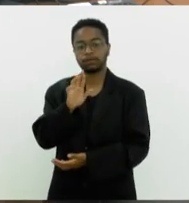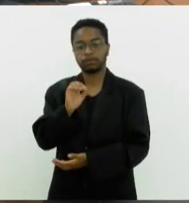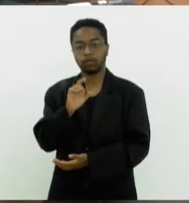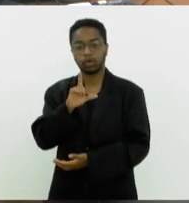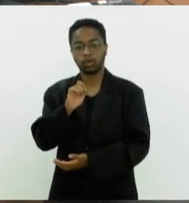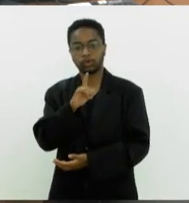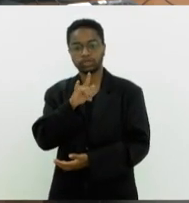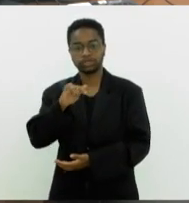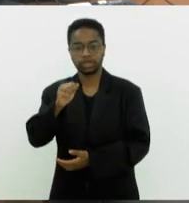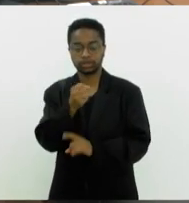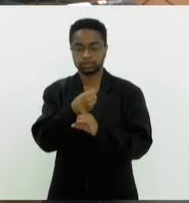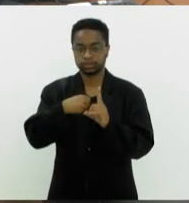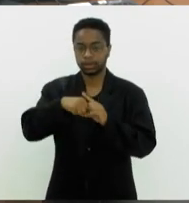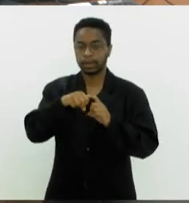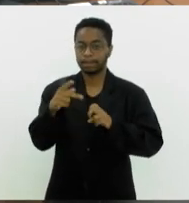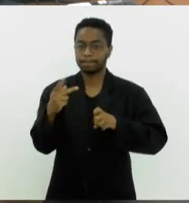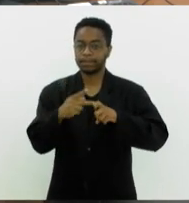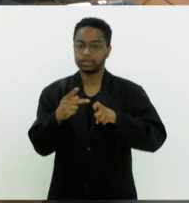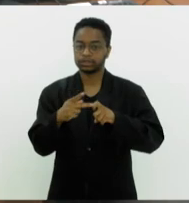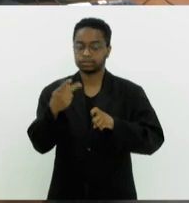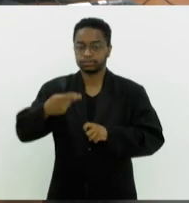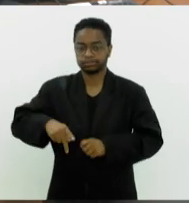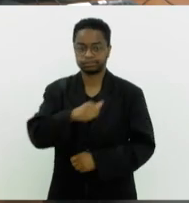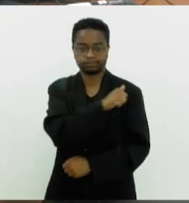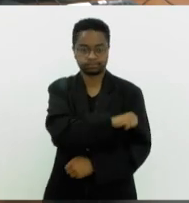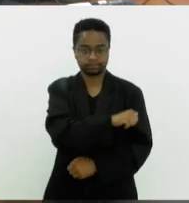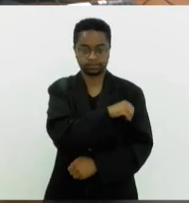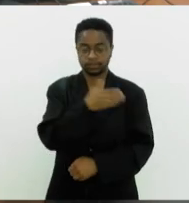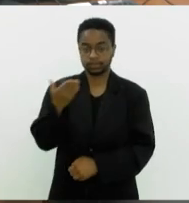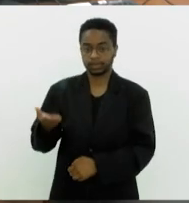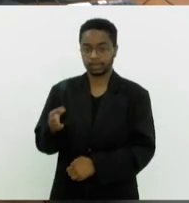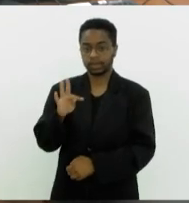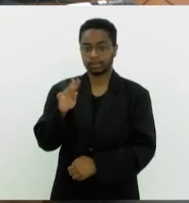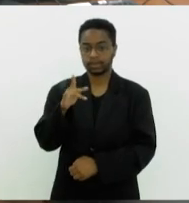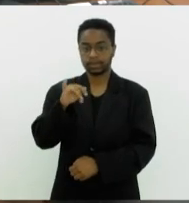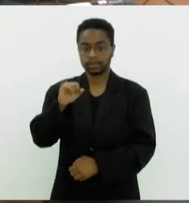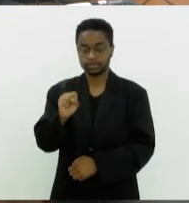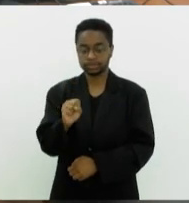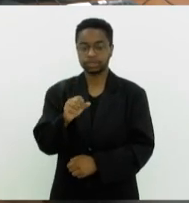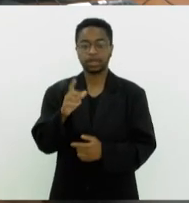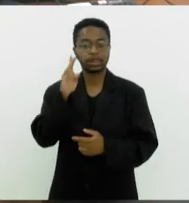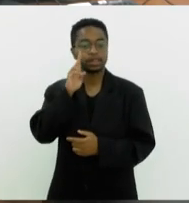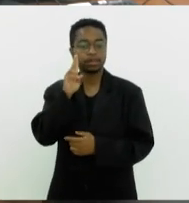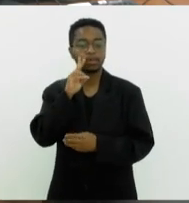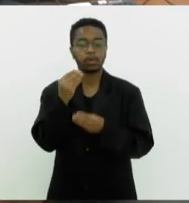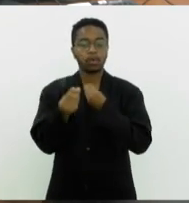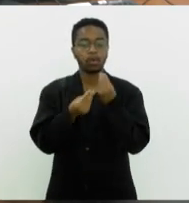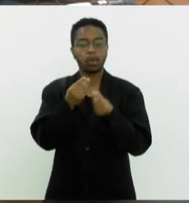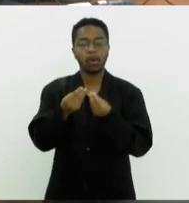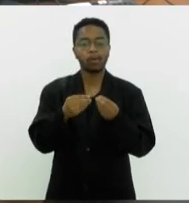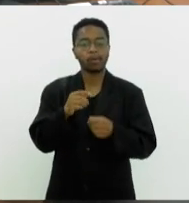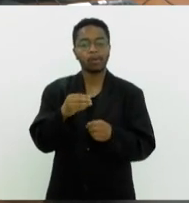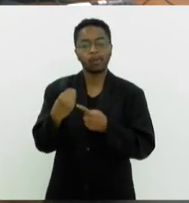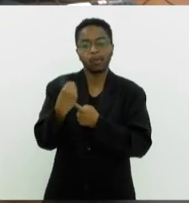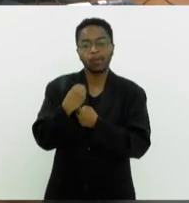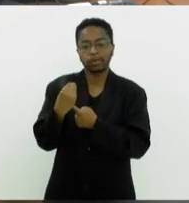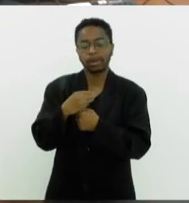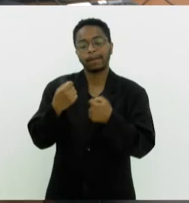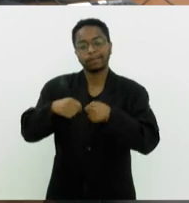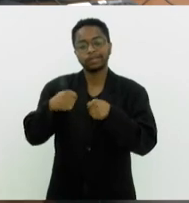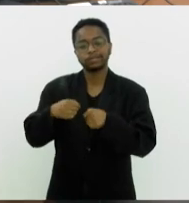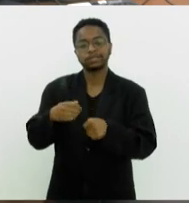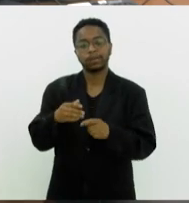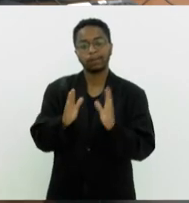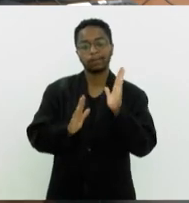de Pediatria do Estado do Rio de Janeiro. A doutora Thais Lira Cleto lembrou que os cuidados devem começar ainda